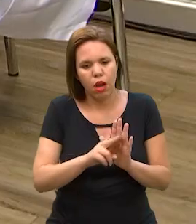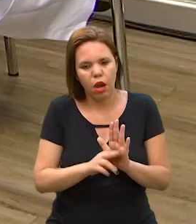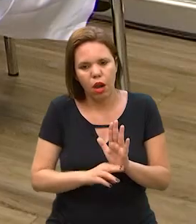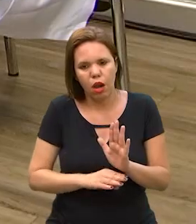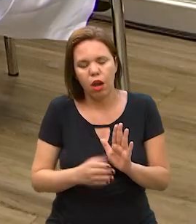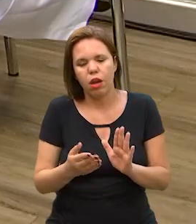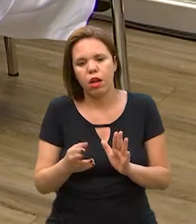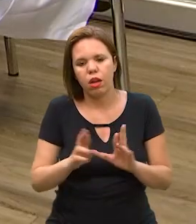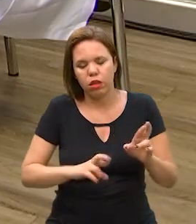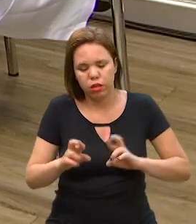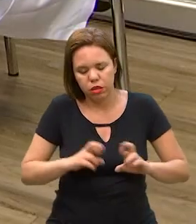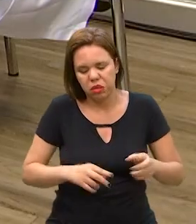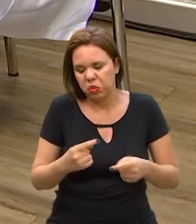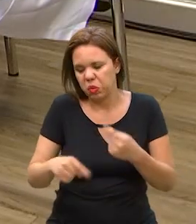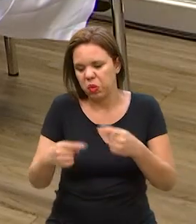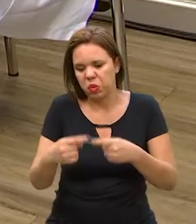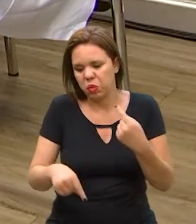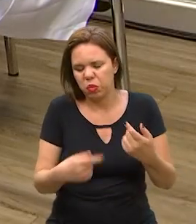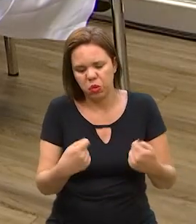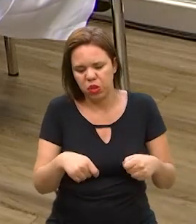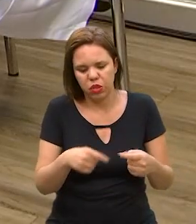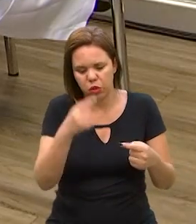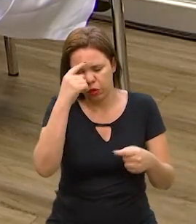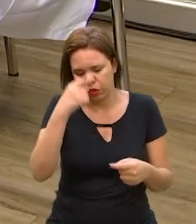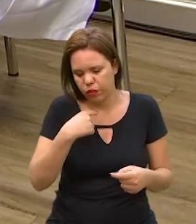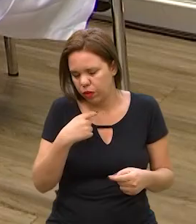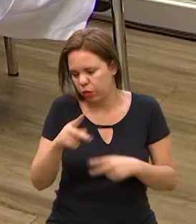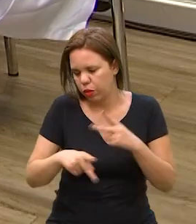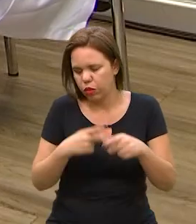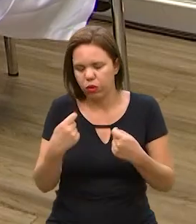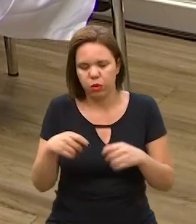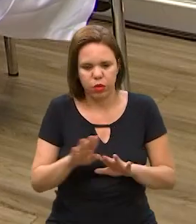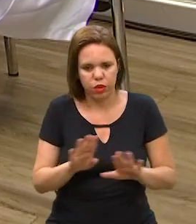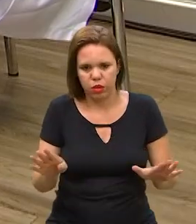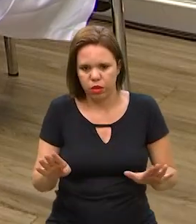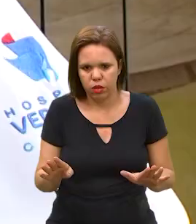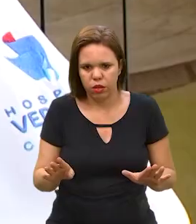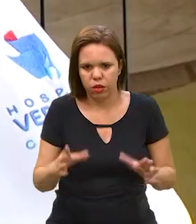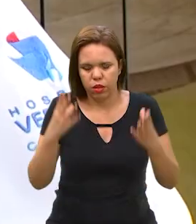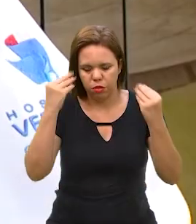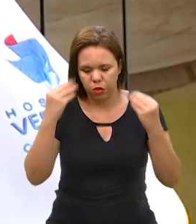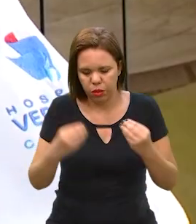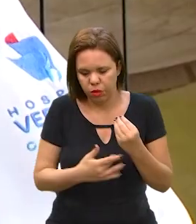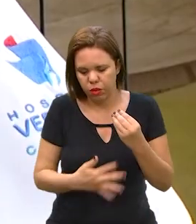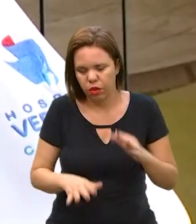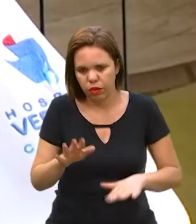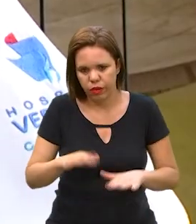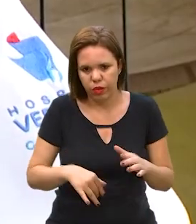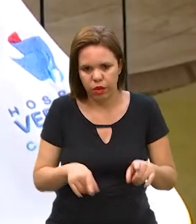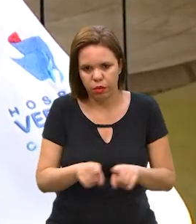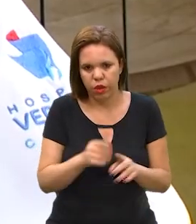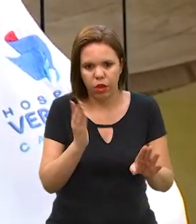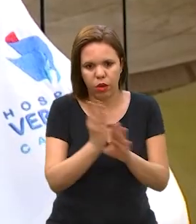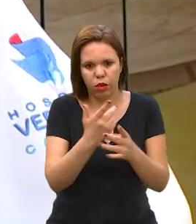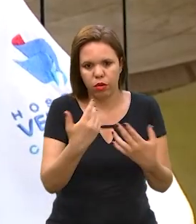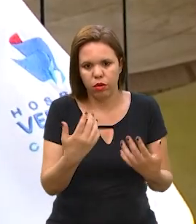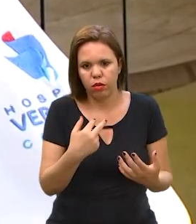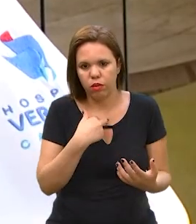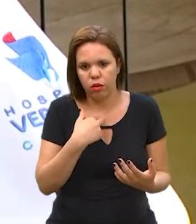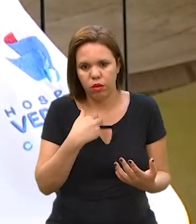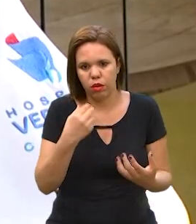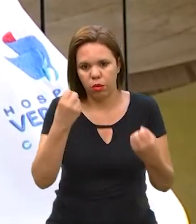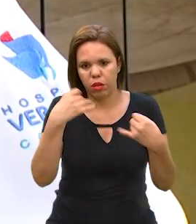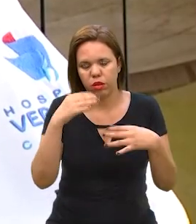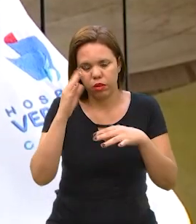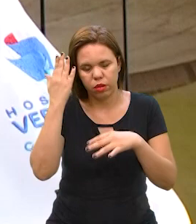adianta sair pedindo exames desnecessários para um perfil de paciente que não é necessário. Porque senão às vezes a gente vai encontrar coisas que